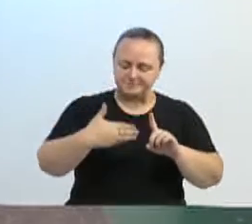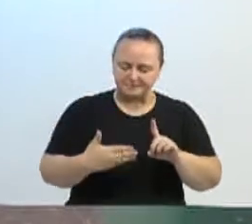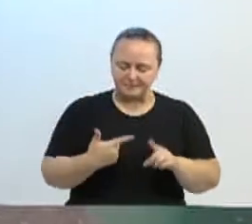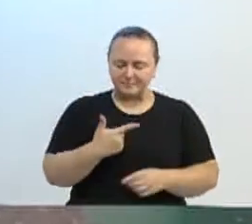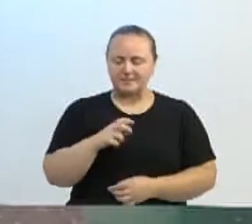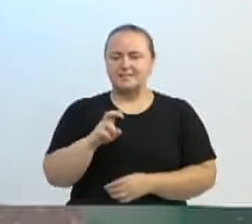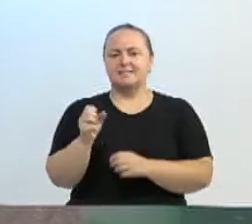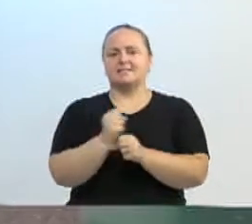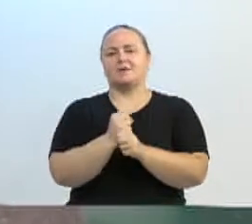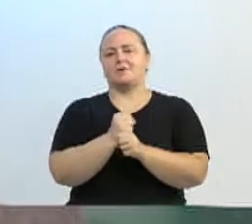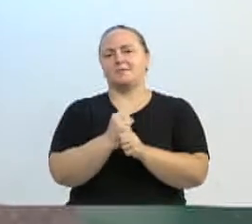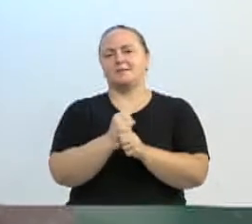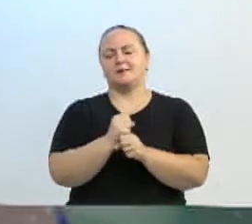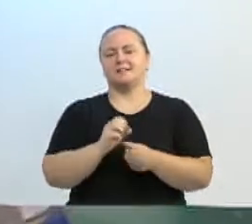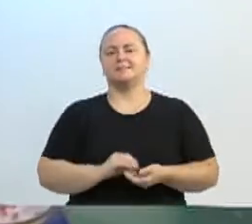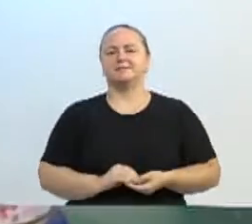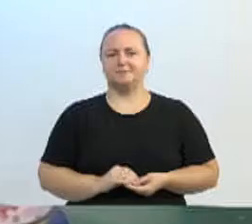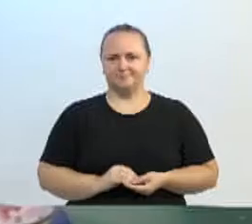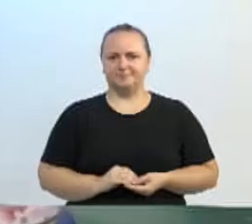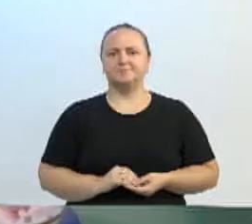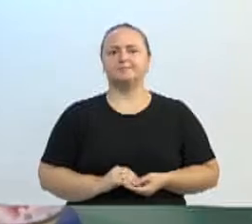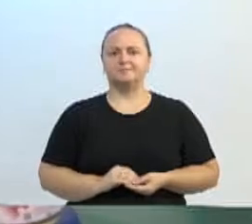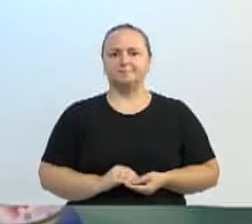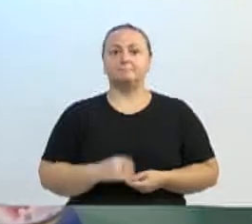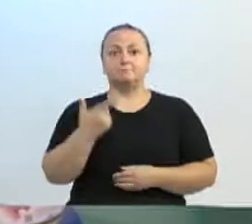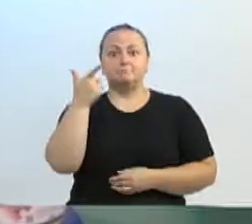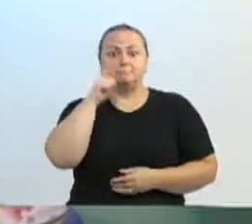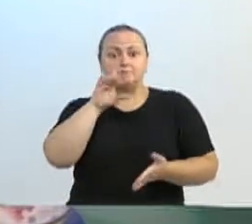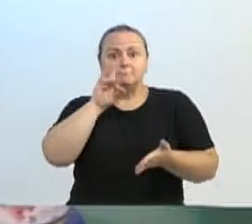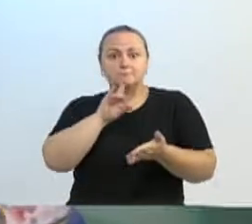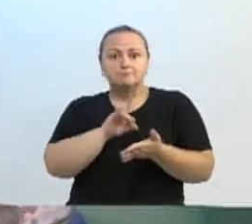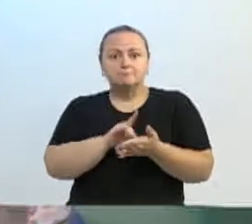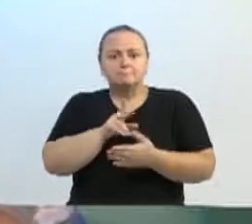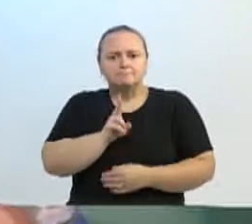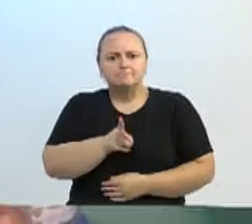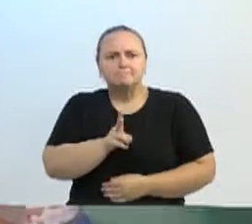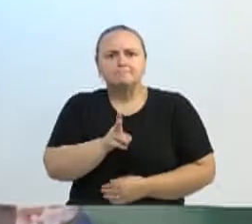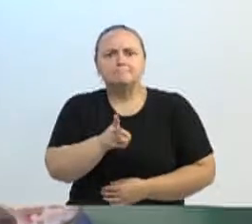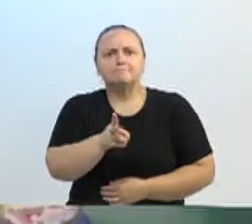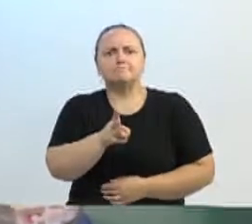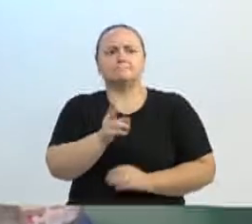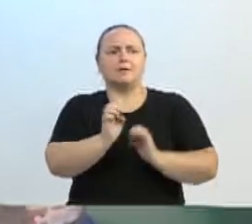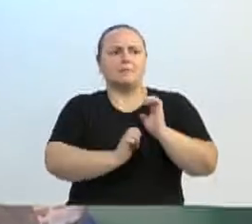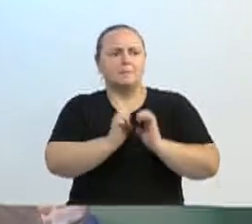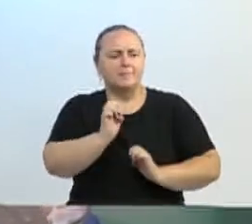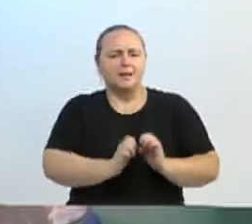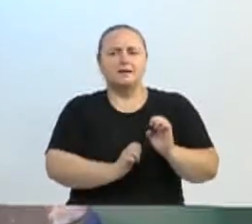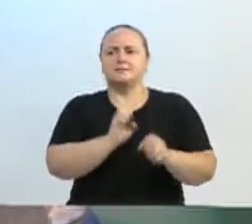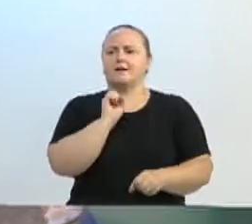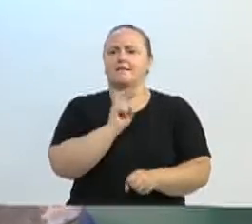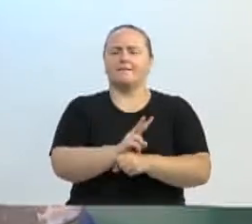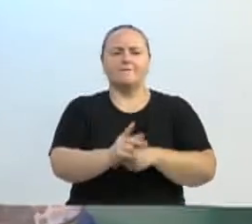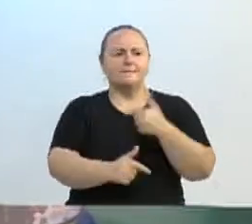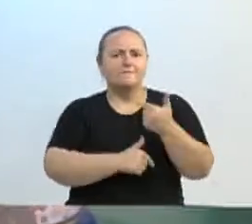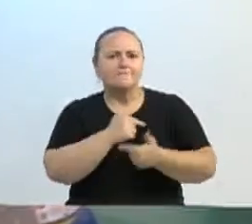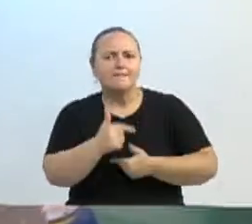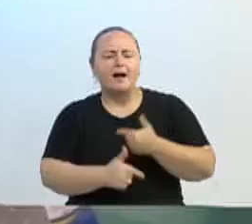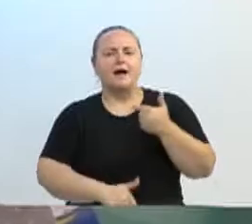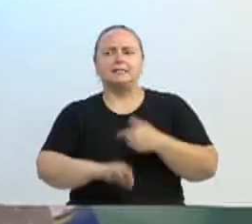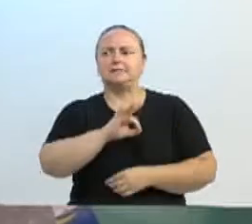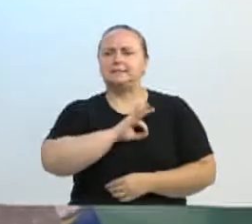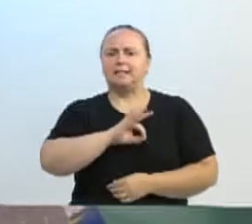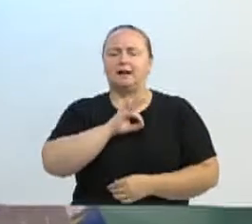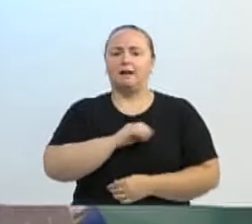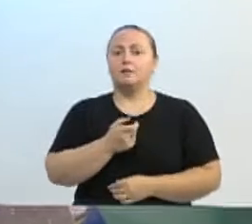Hoje conseguir manter uma empresa em atividade e produzindo, gerando empregos por 25 anos, são poucas hoje